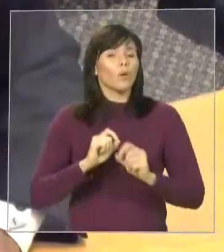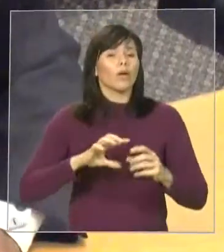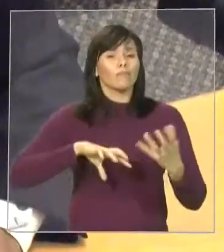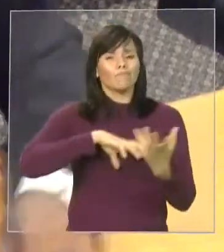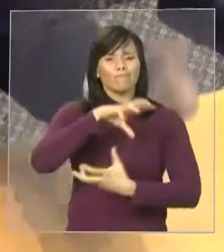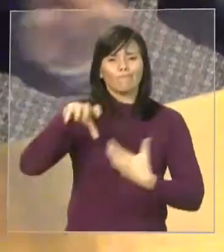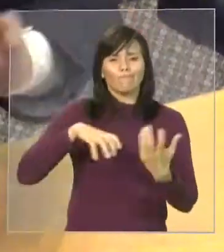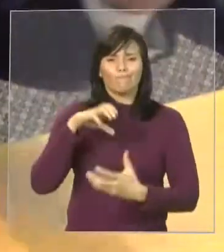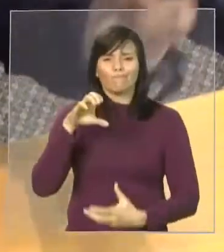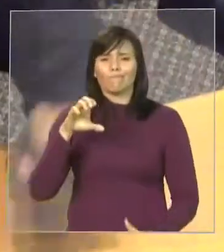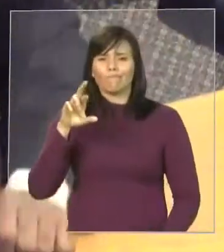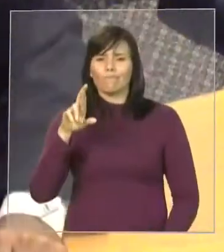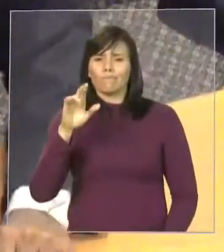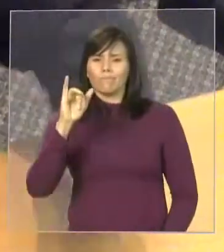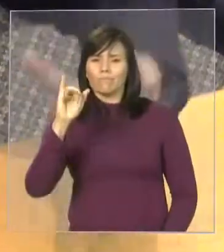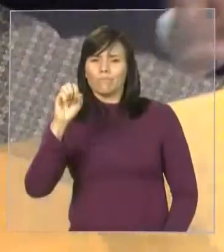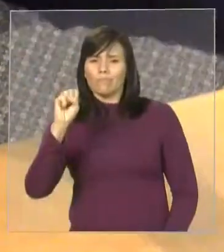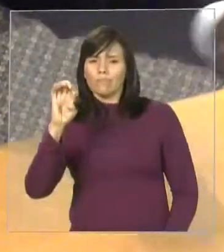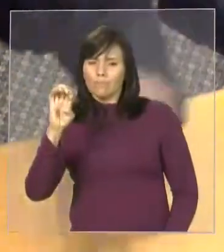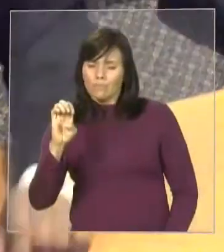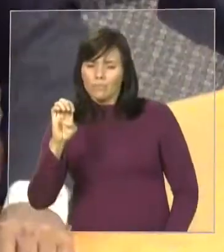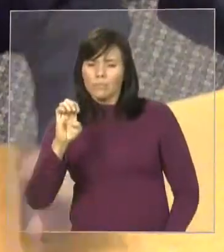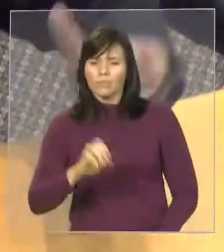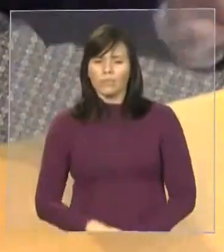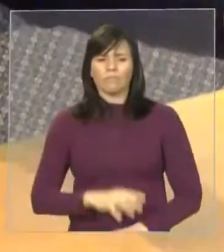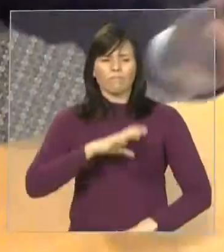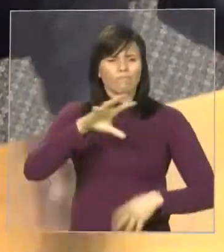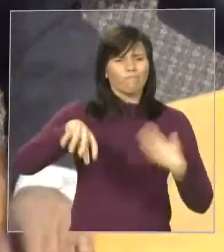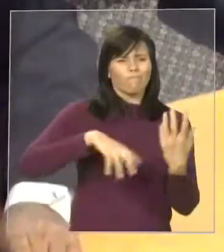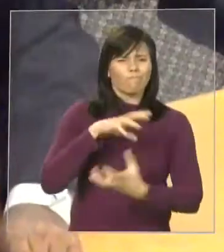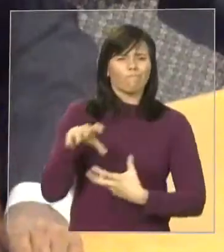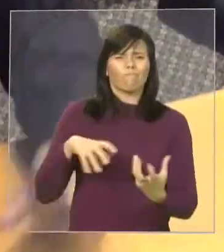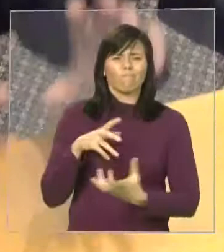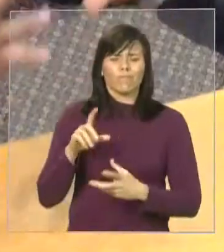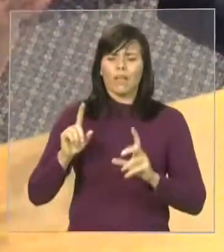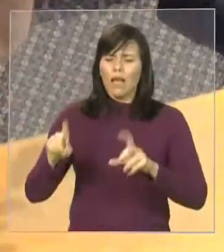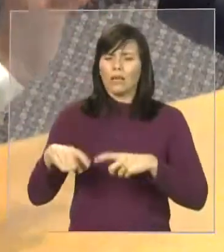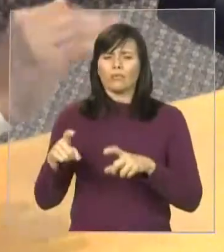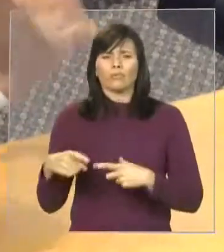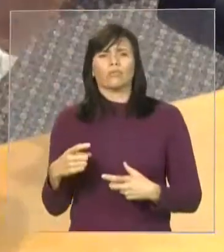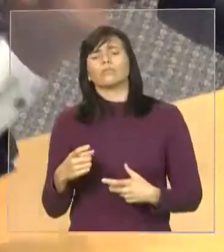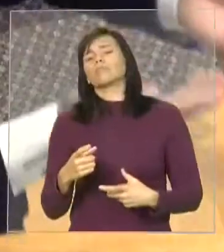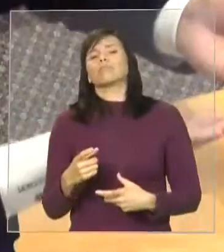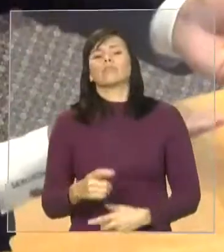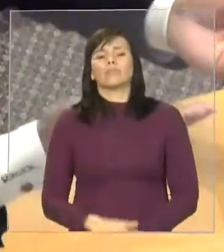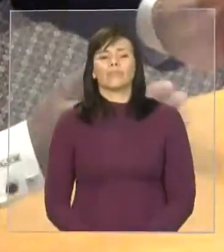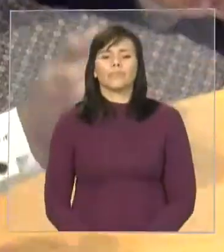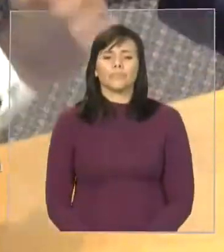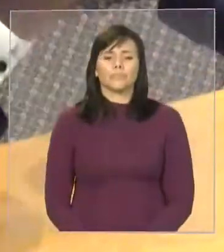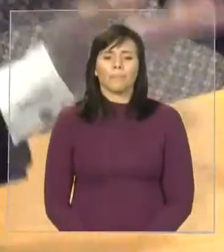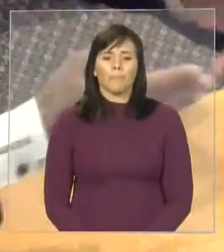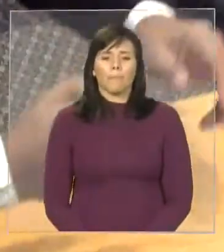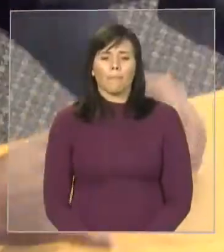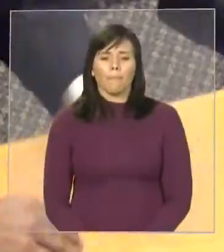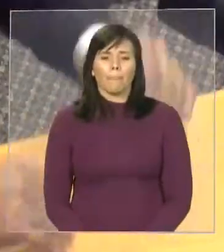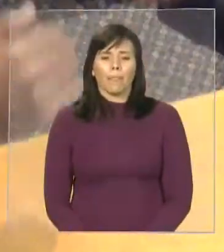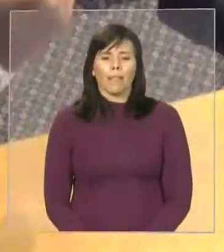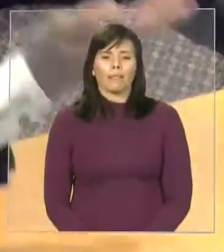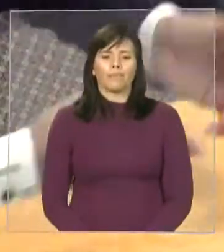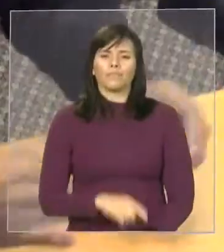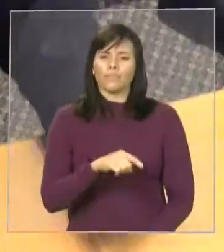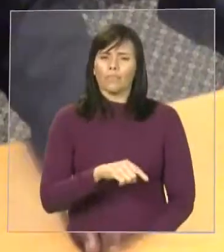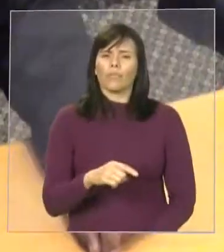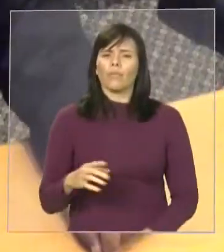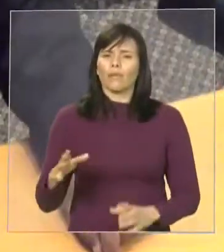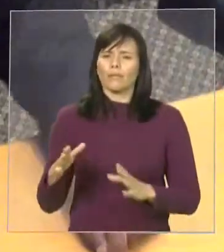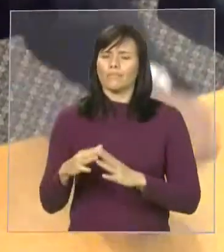governo do Estado, não por ações do governo do Estado, na agricultura, na pecuária, por exemplo, pela própria iniciativa dos agricultores,